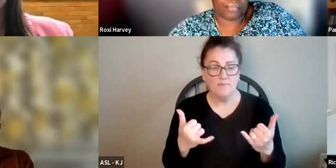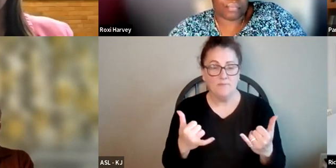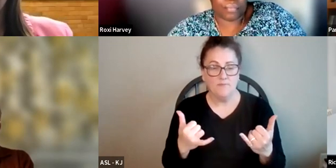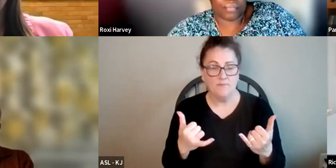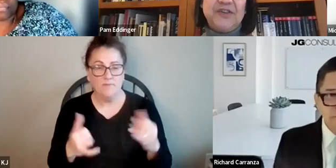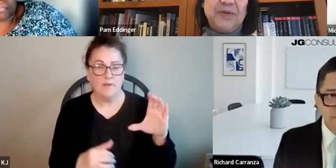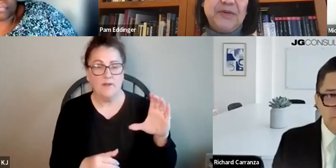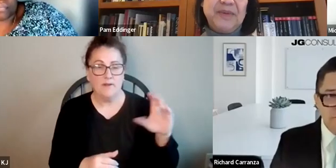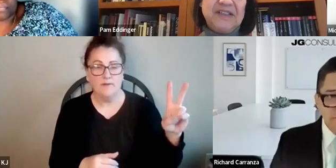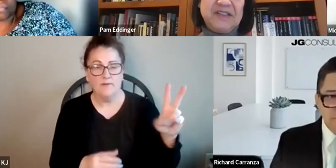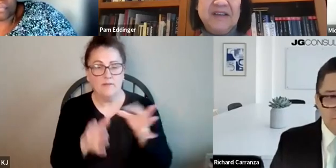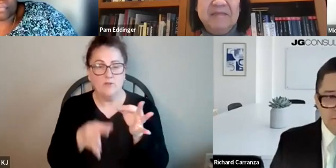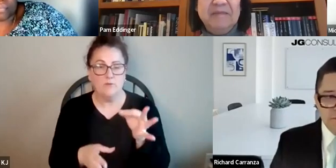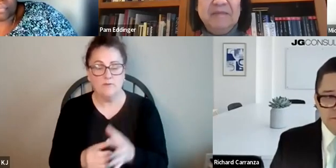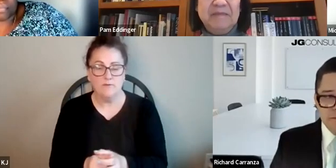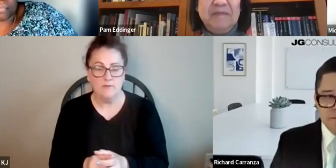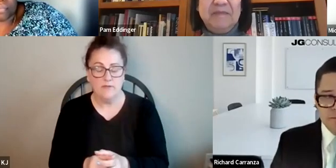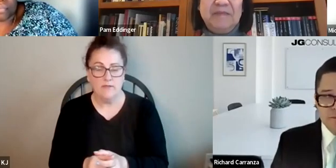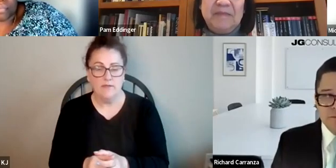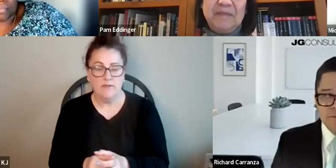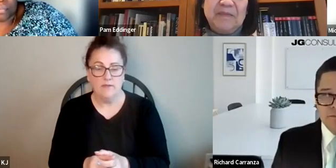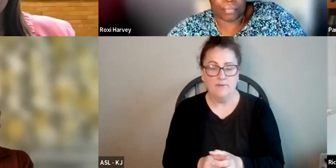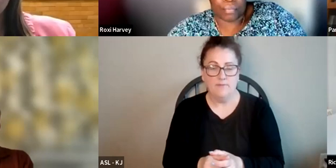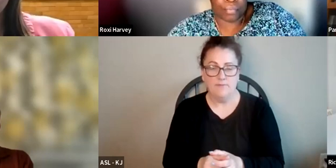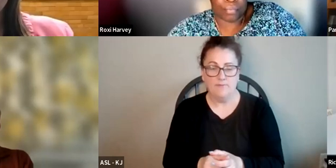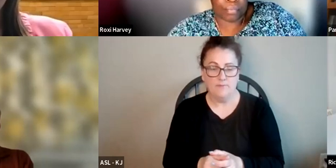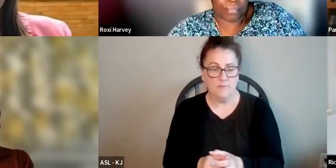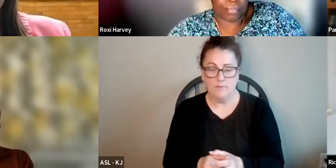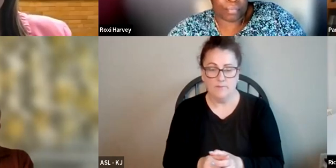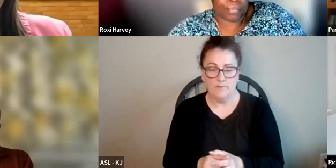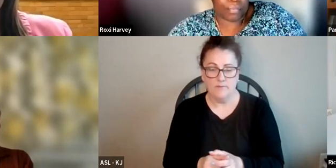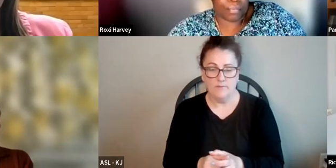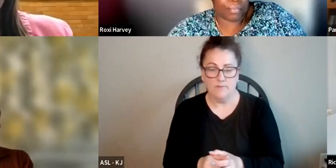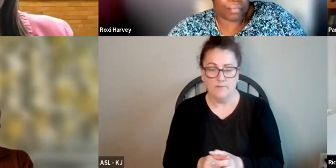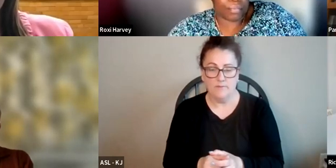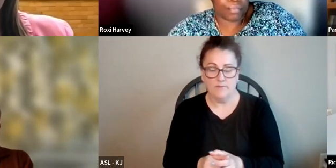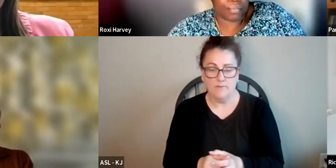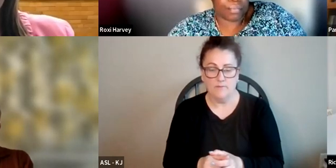Cabo Verdeano interpreter, please.